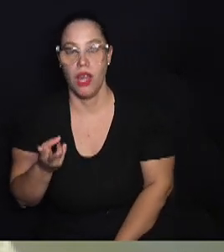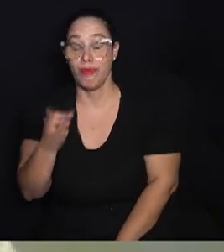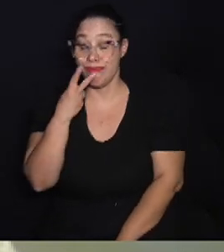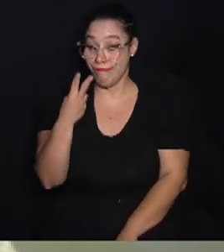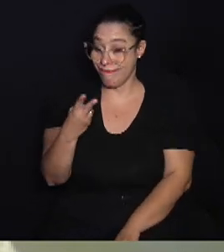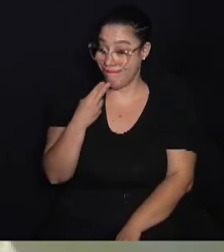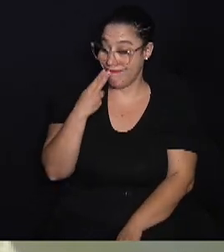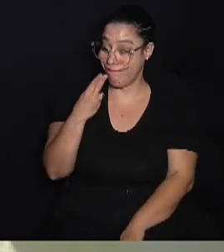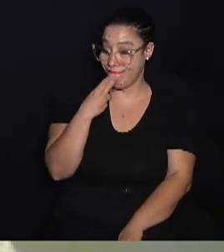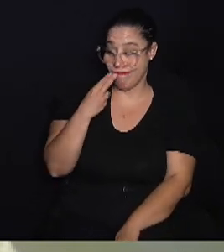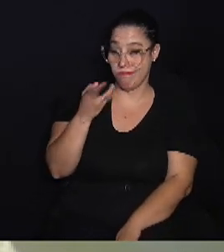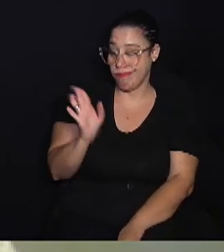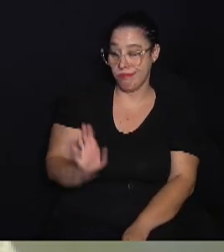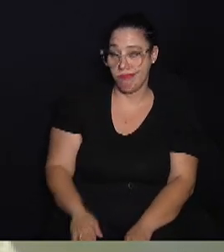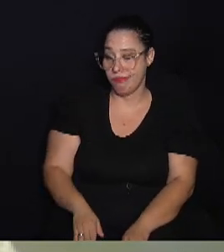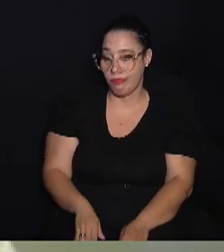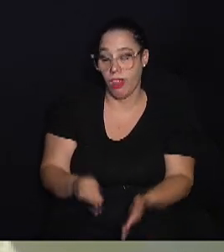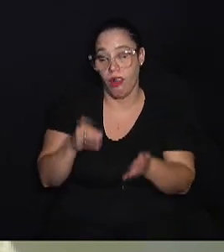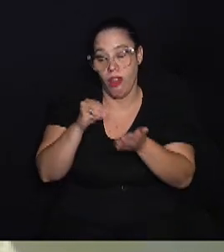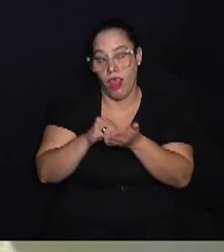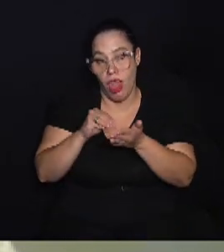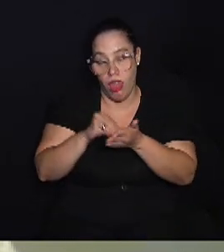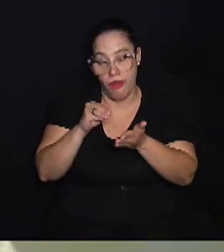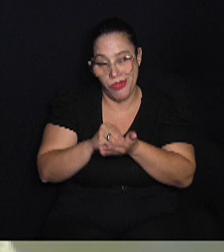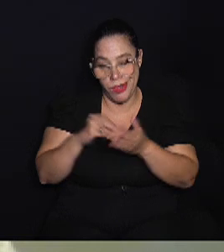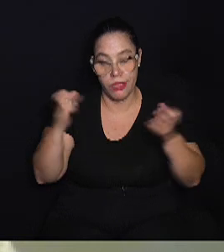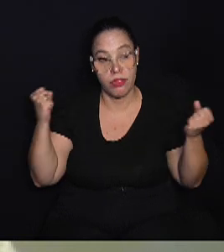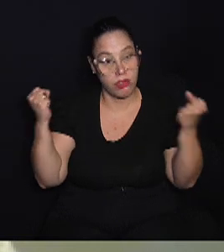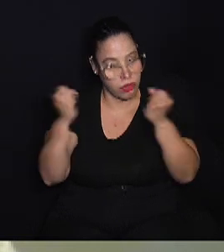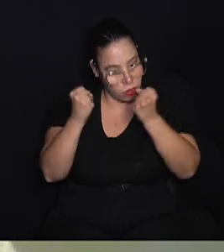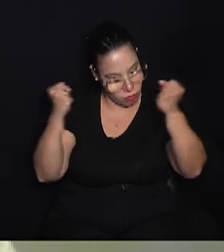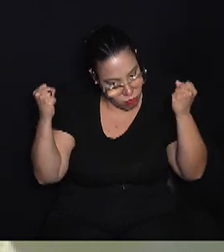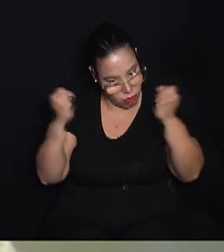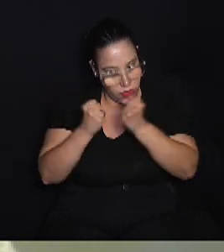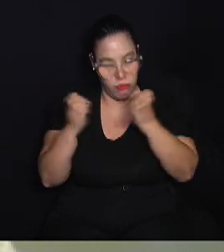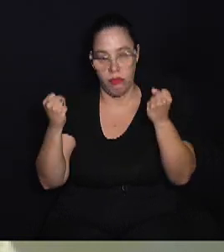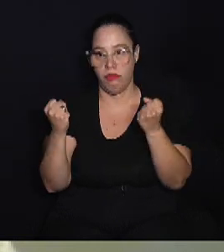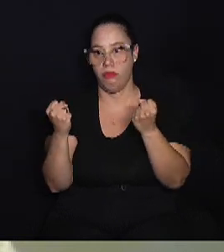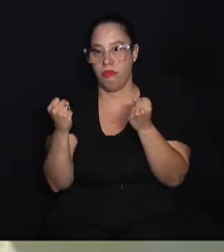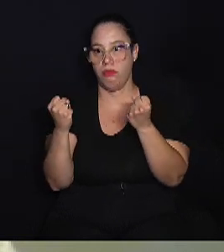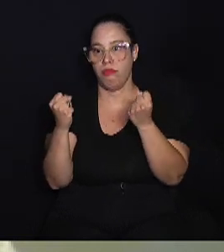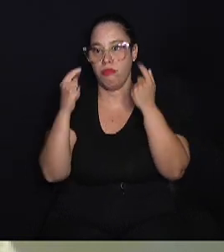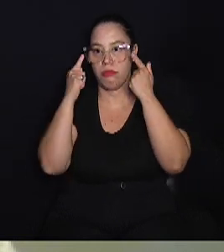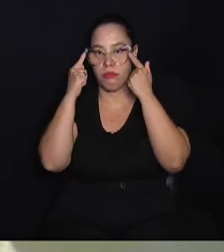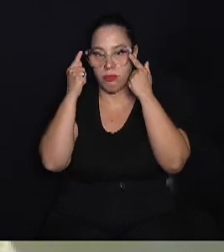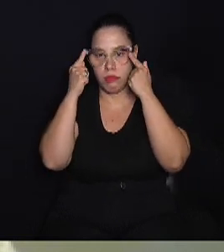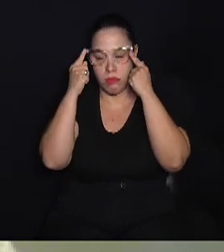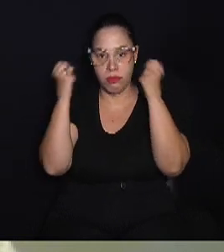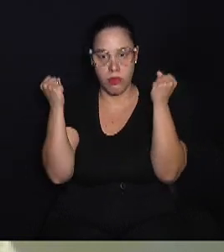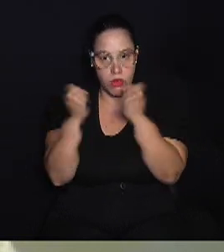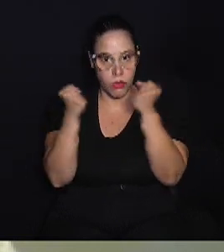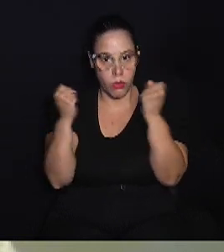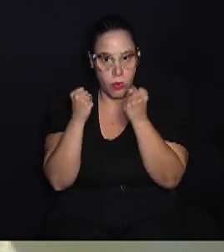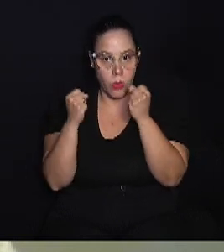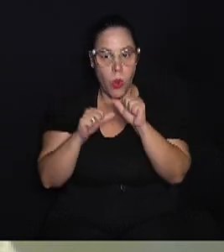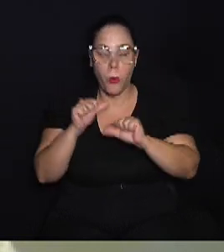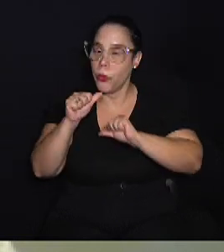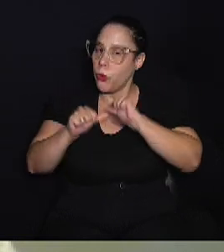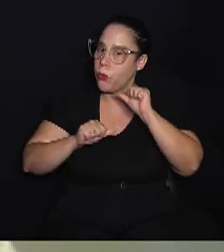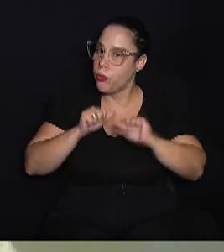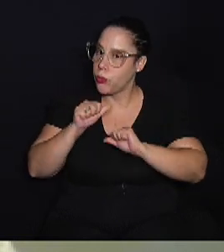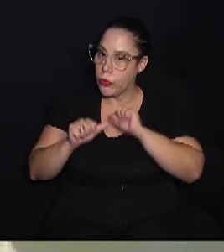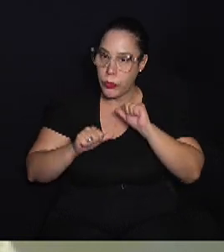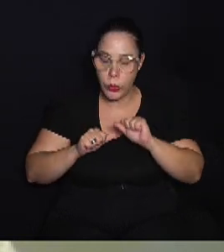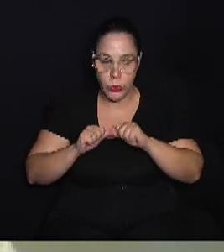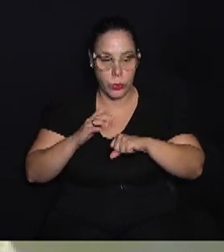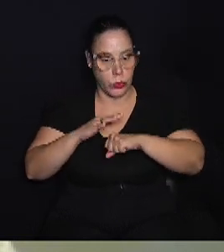Tabagismo, falta do exercício físico, que eu deixei para o final. O exercício físico, já tem estudo que muda o curso da